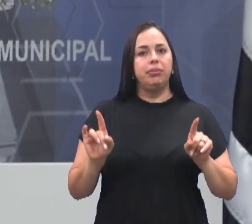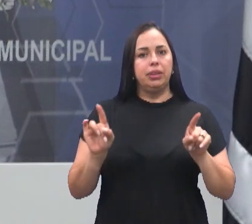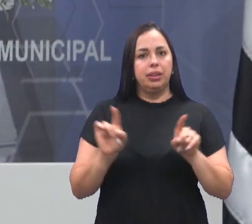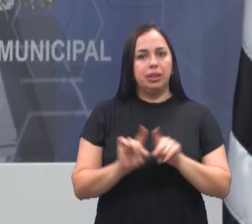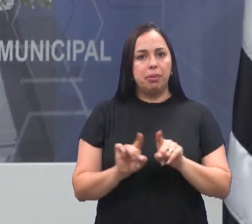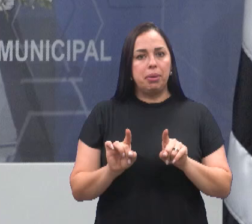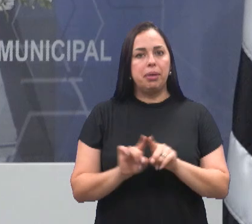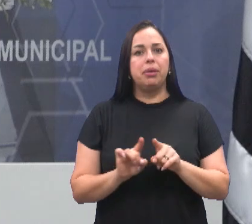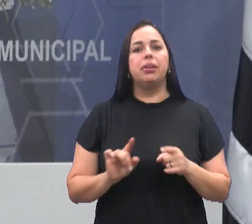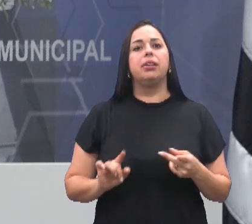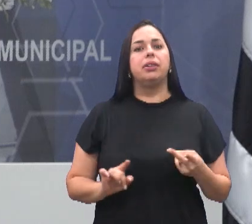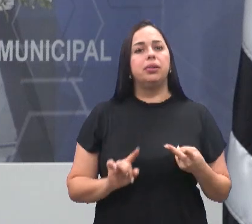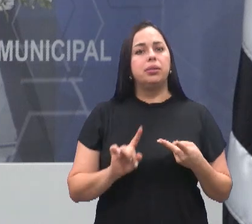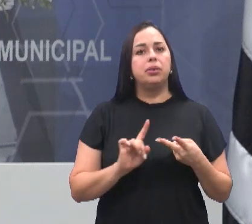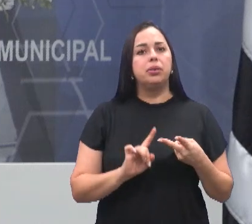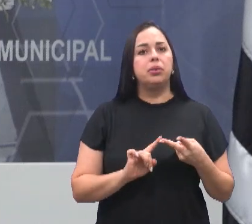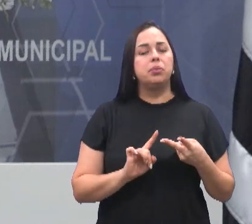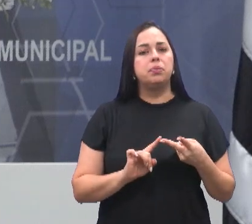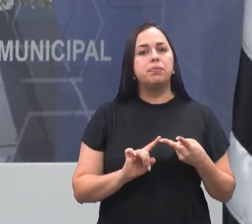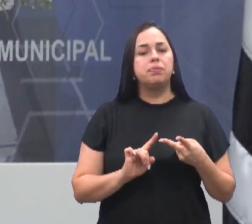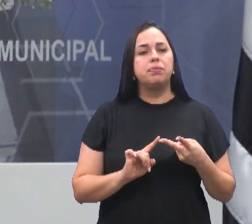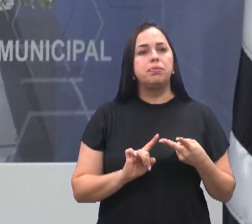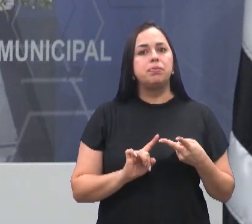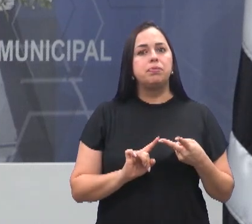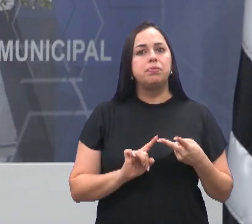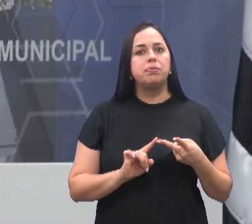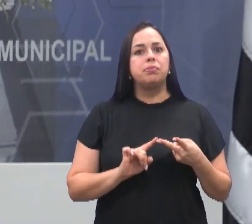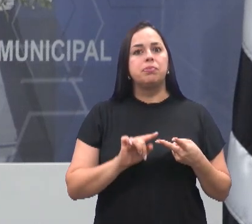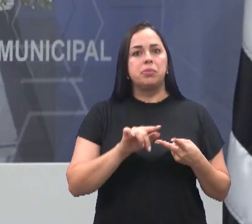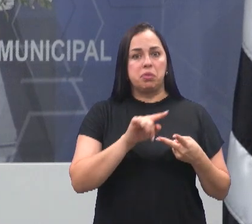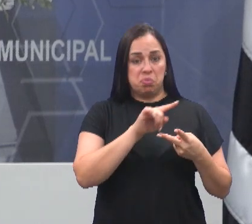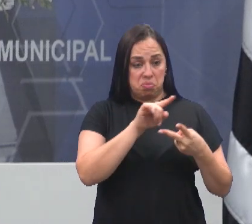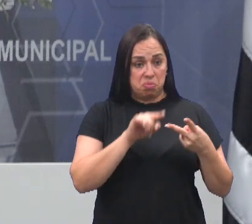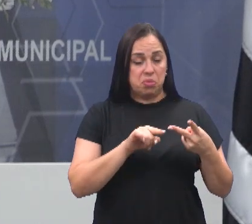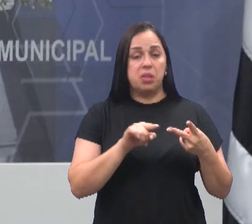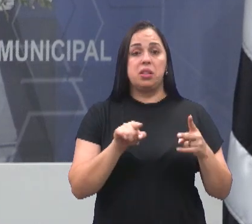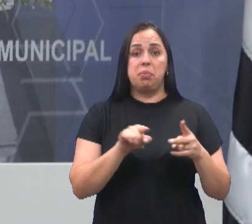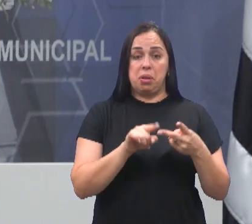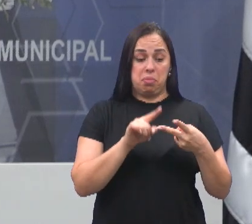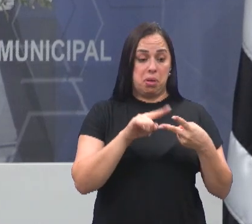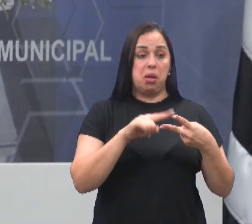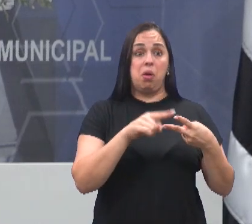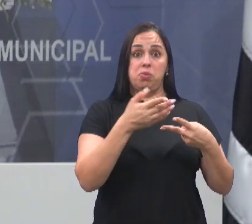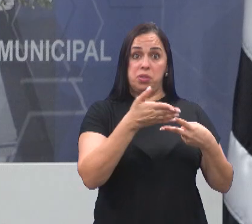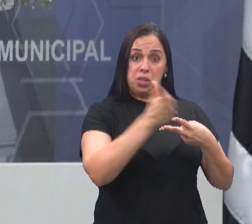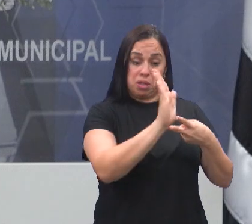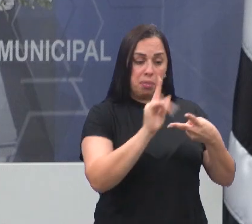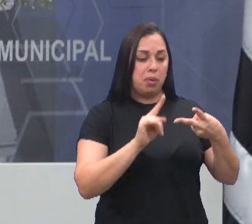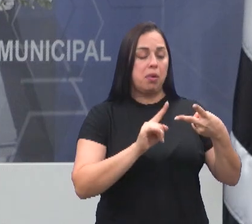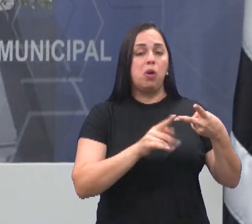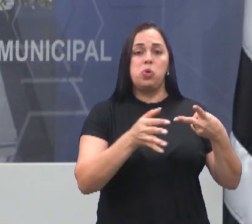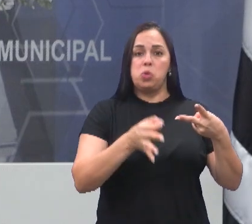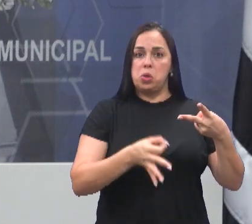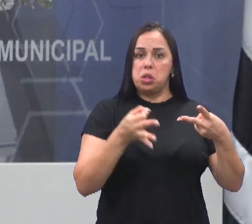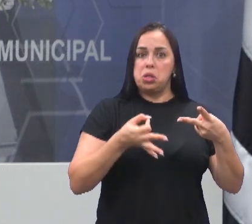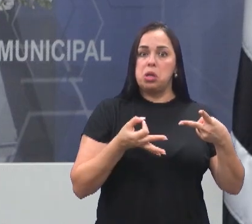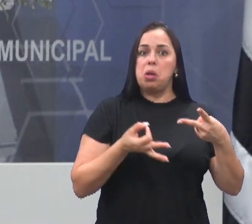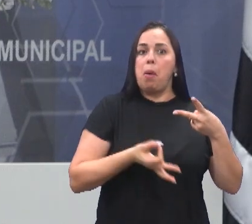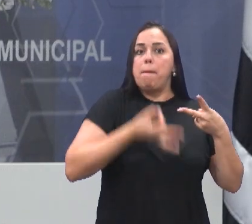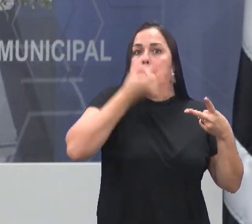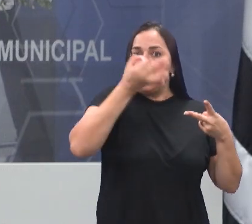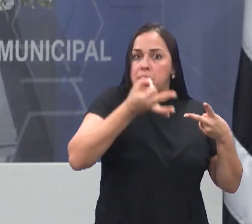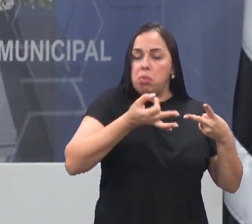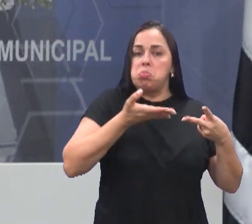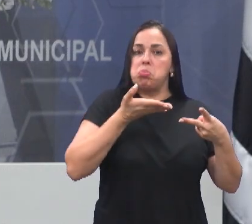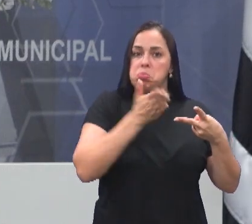passou pelo legislativo aqui na Câmara, né, pelo jurídico da Câmara, da Câmara, que a gente sabe que é muito difícil, às